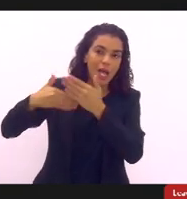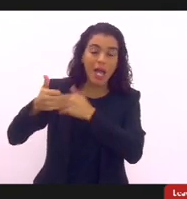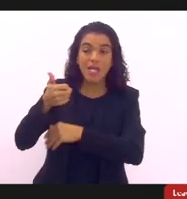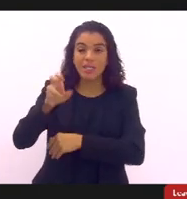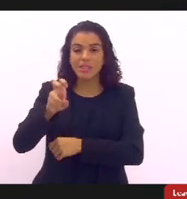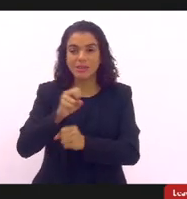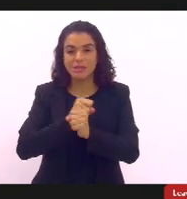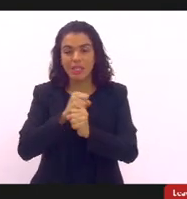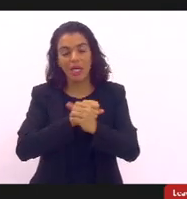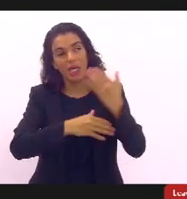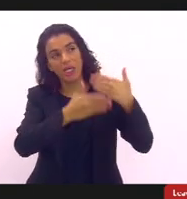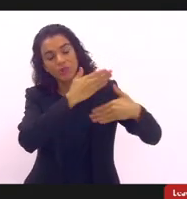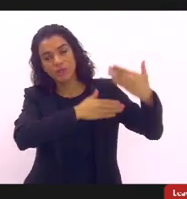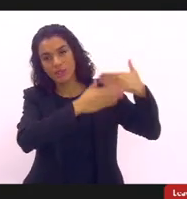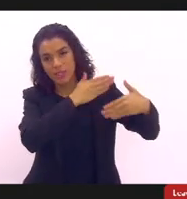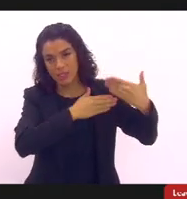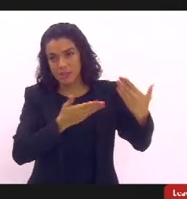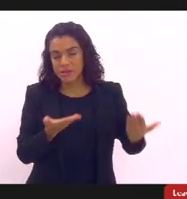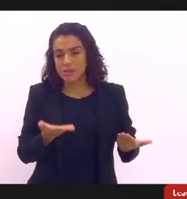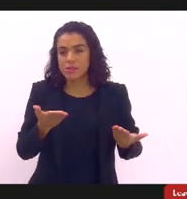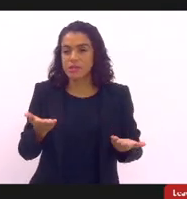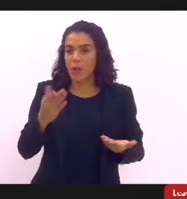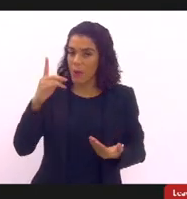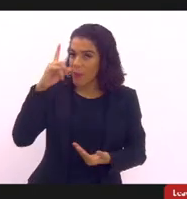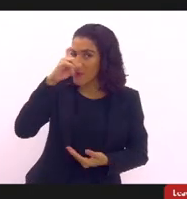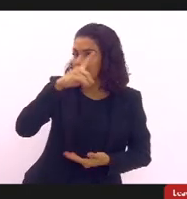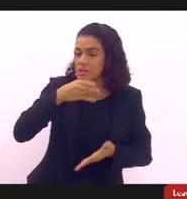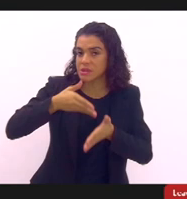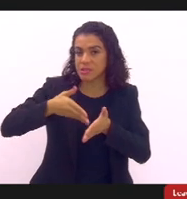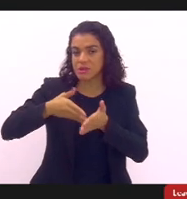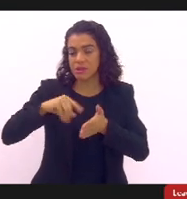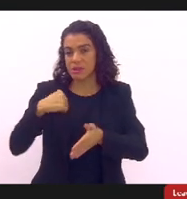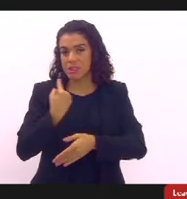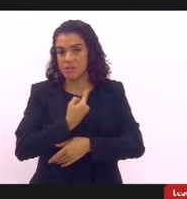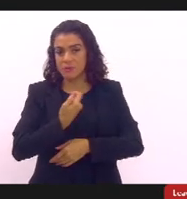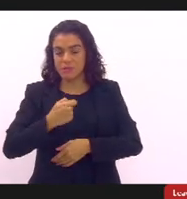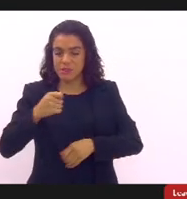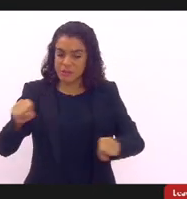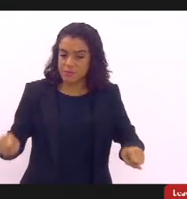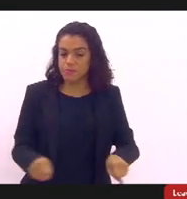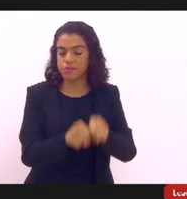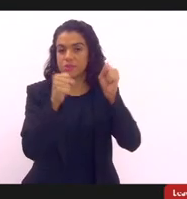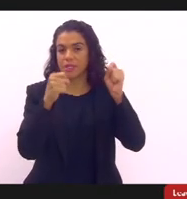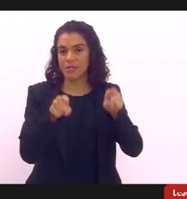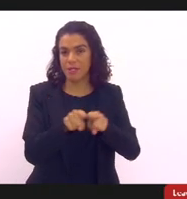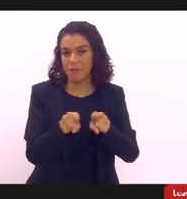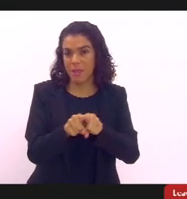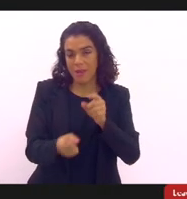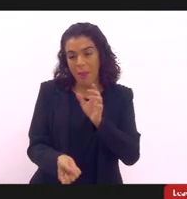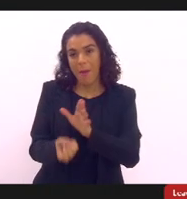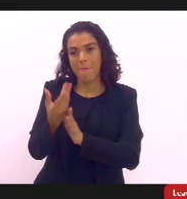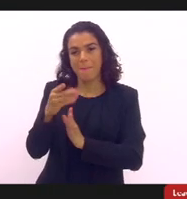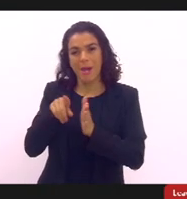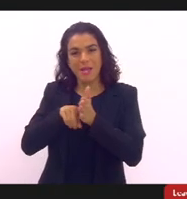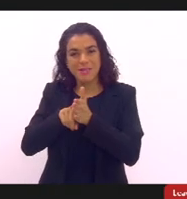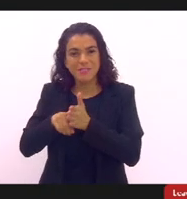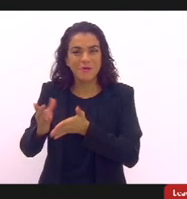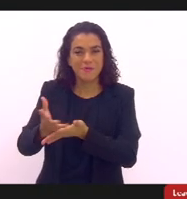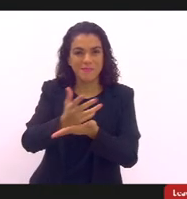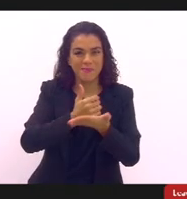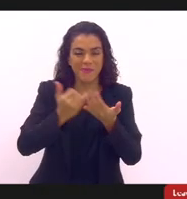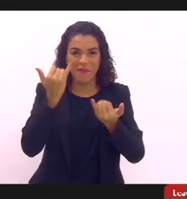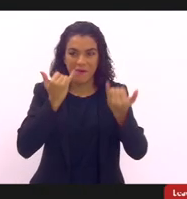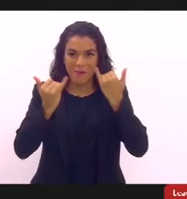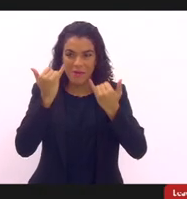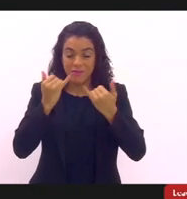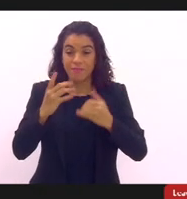15 anos, há 20 anos atrás. Então, é uma dificuldade que a gente precisa encontrar e que apareceu no diagnóstico dessa equipe. Ainda dentro